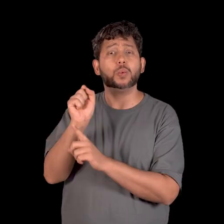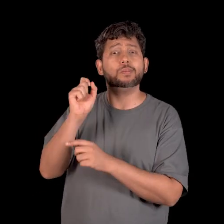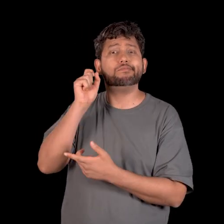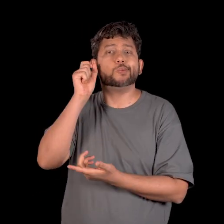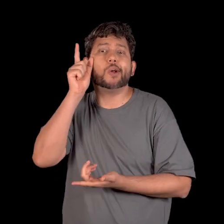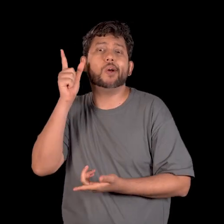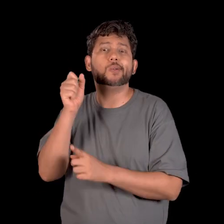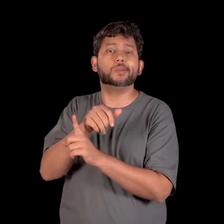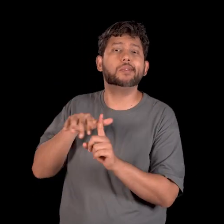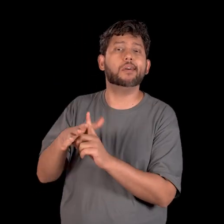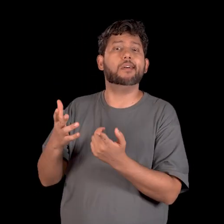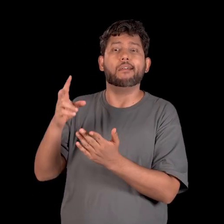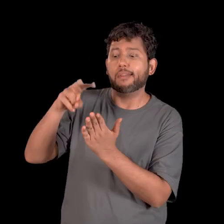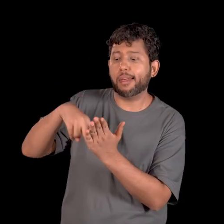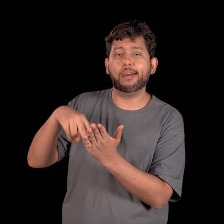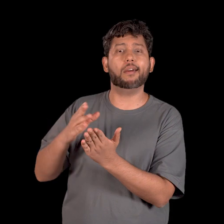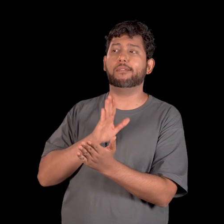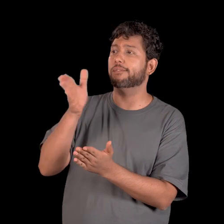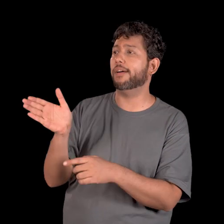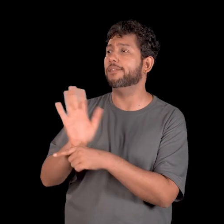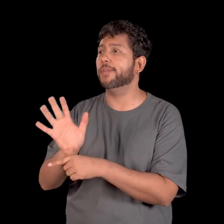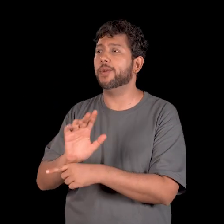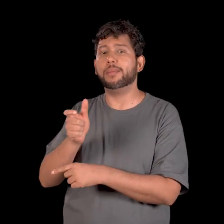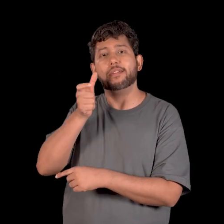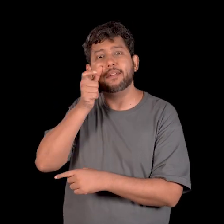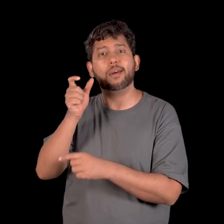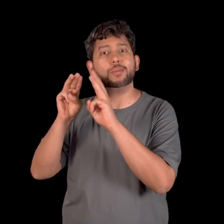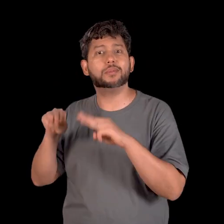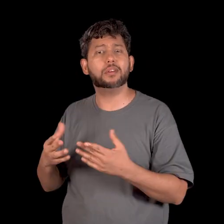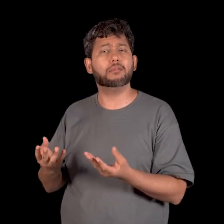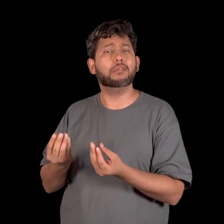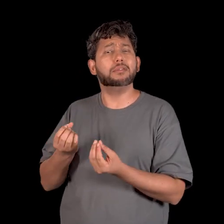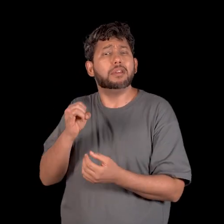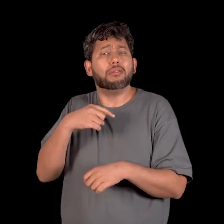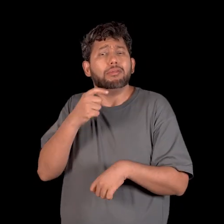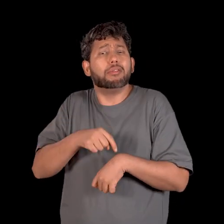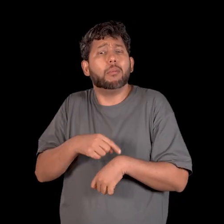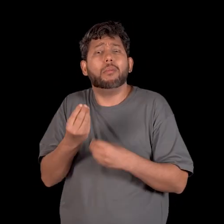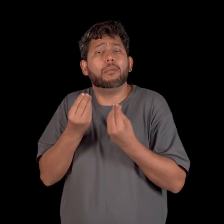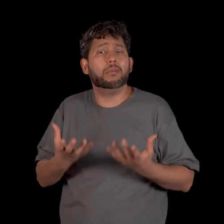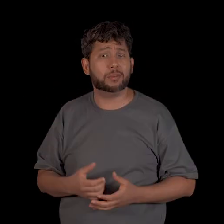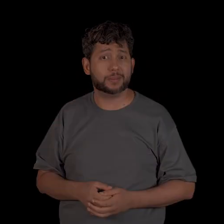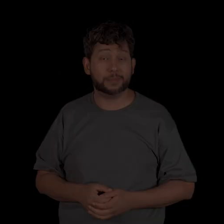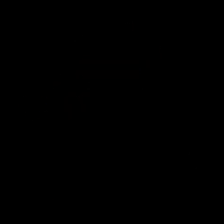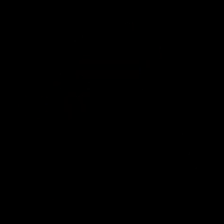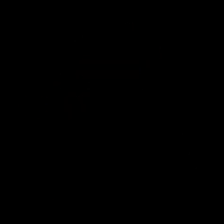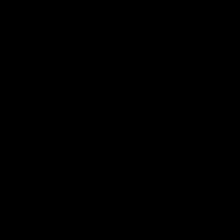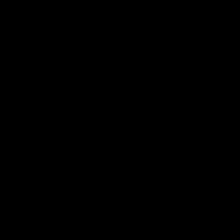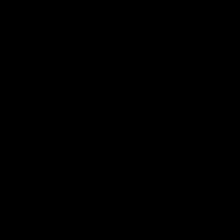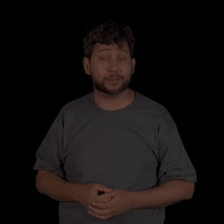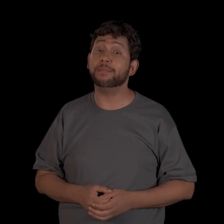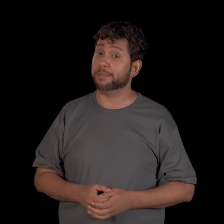para o lazer, como poderá se envolver em questões culturais e sociais, como ler, assistir a filmes e visitar museus e